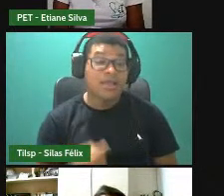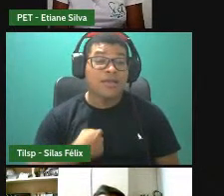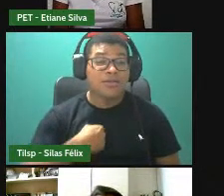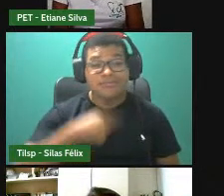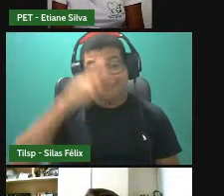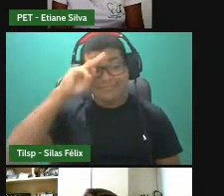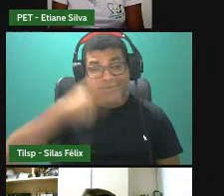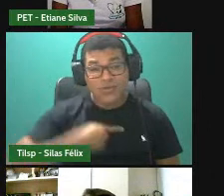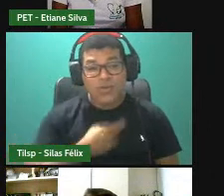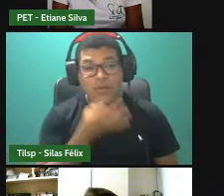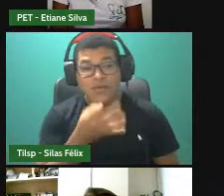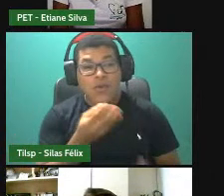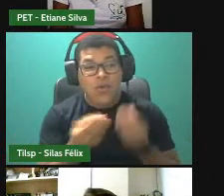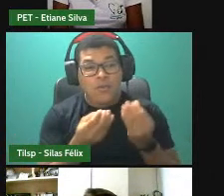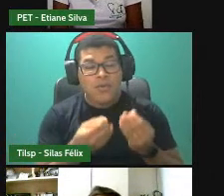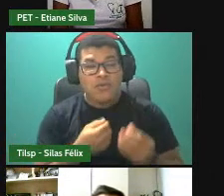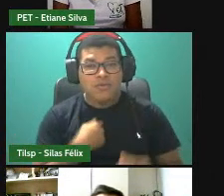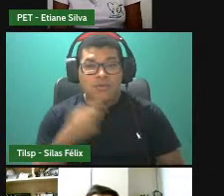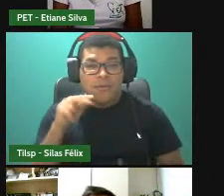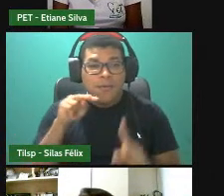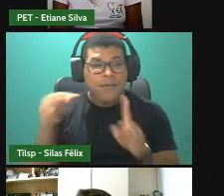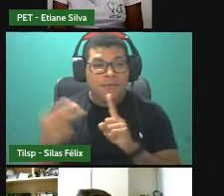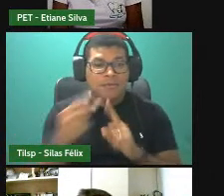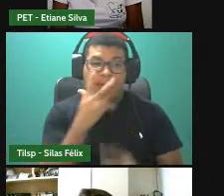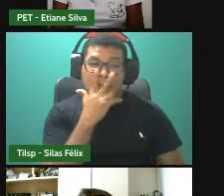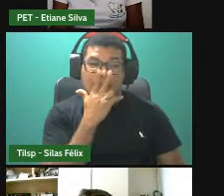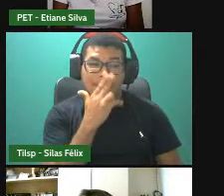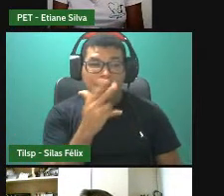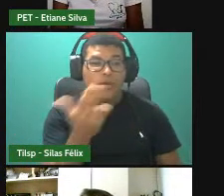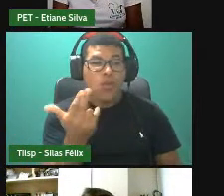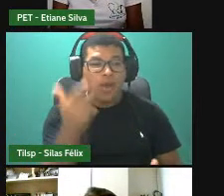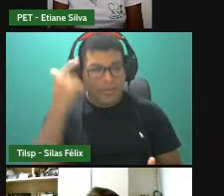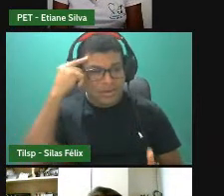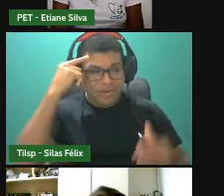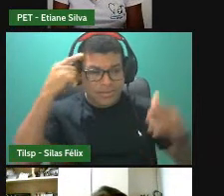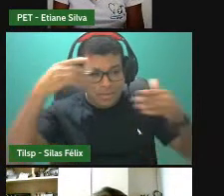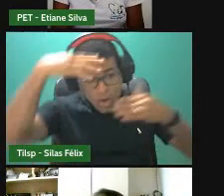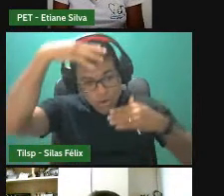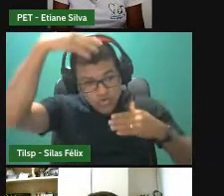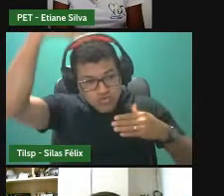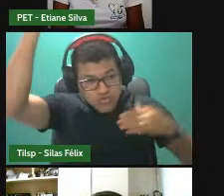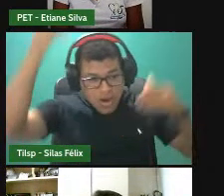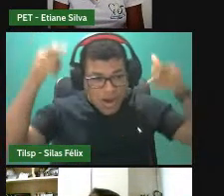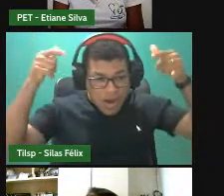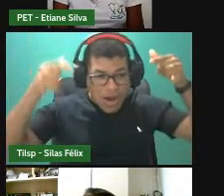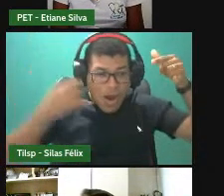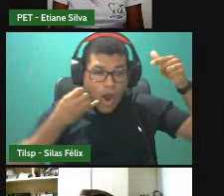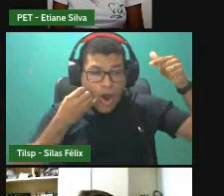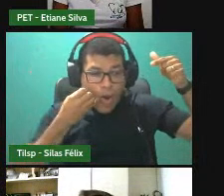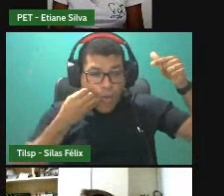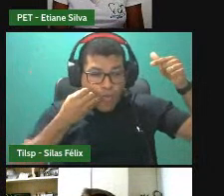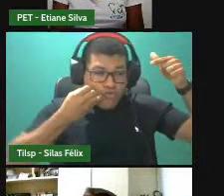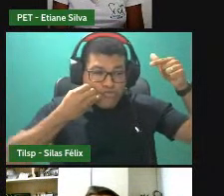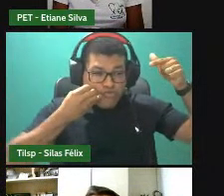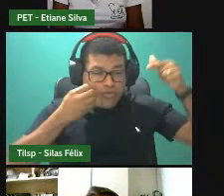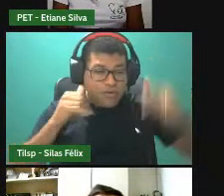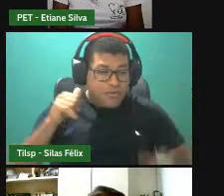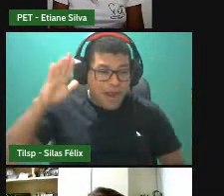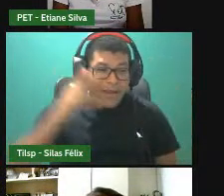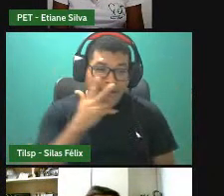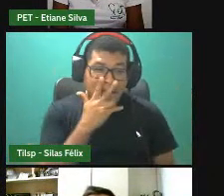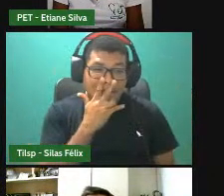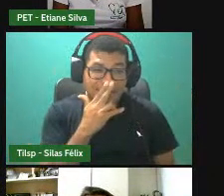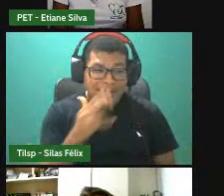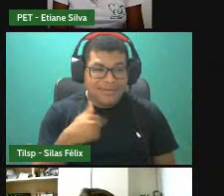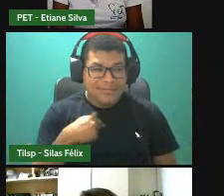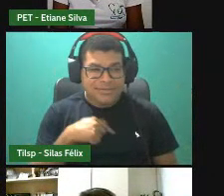mais clássica, um pouco sherlockiana, né? Que vem ali do Sherlock Holmes, né? Toda aquela visão mais clássica. E o que realmente a